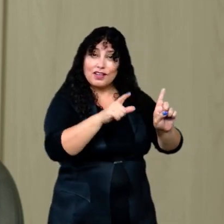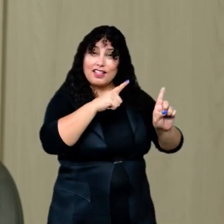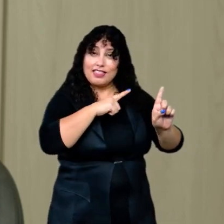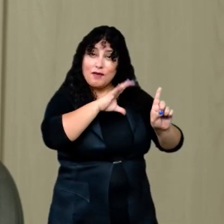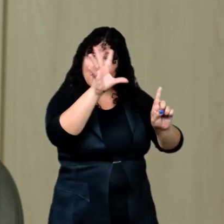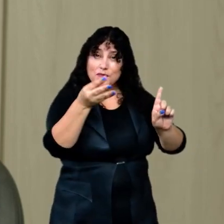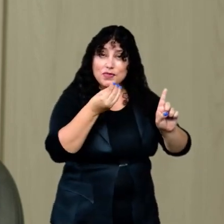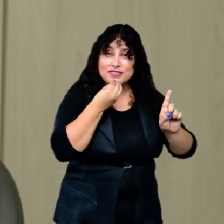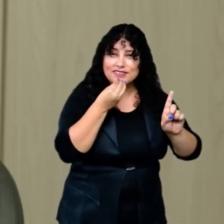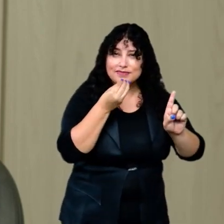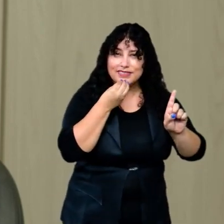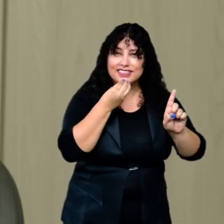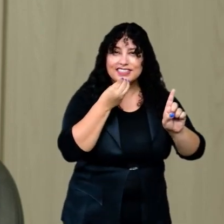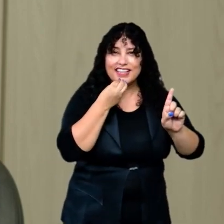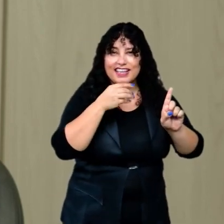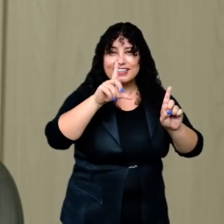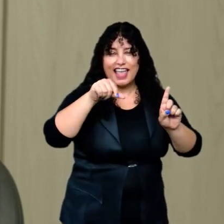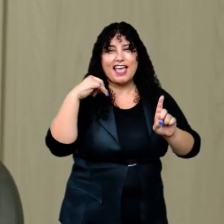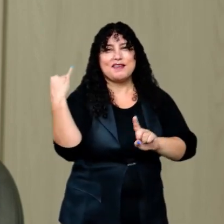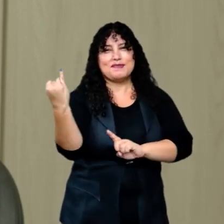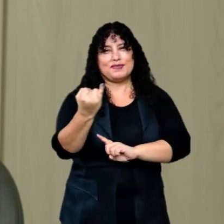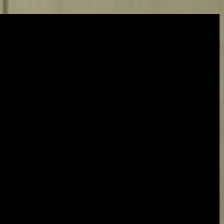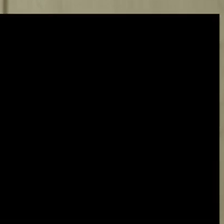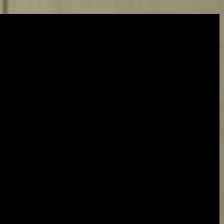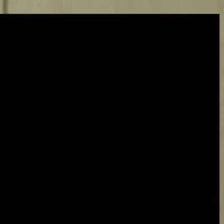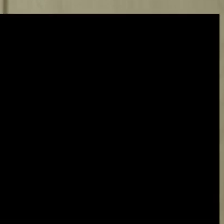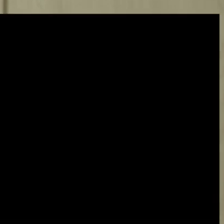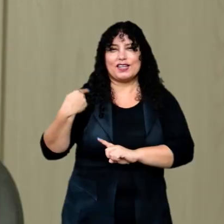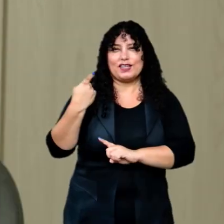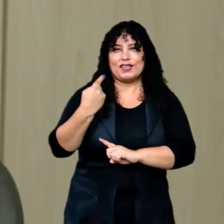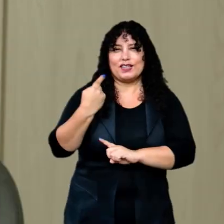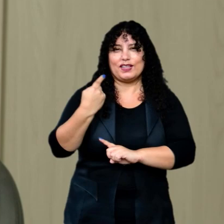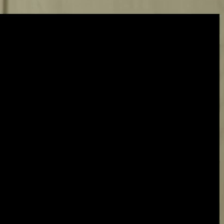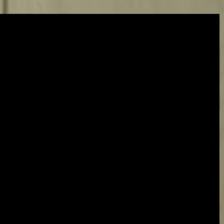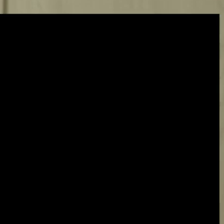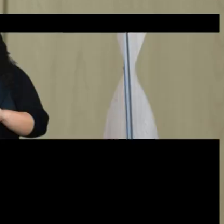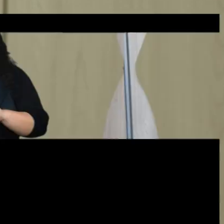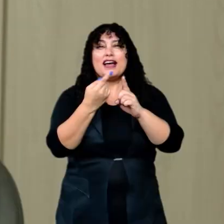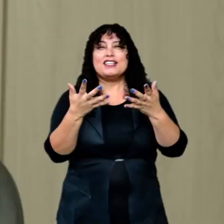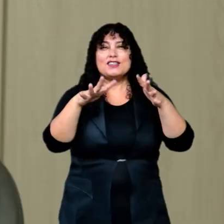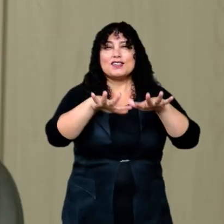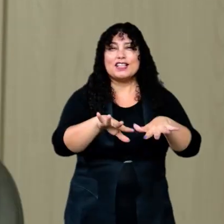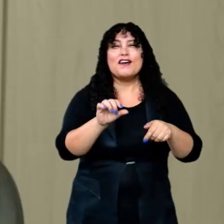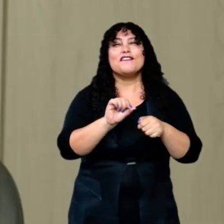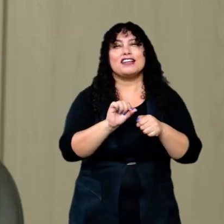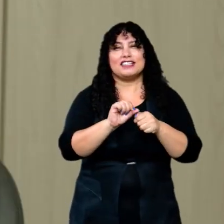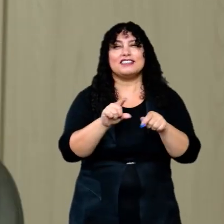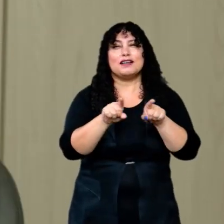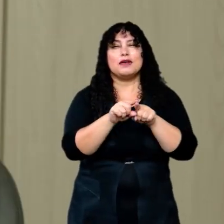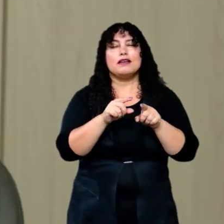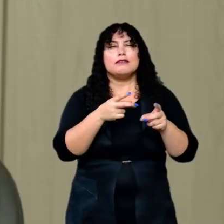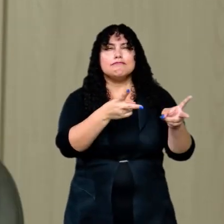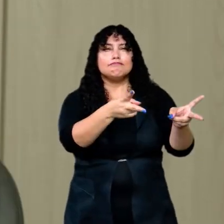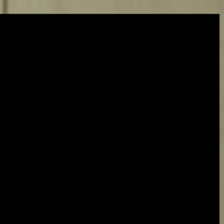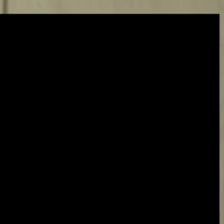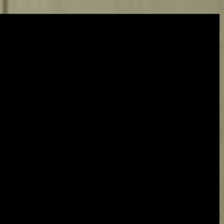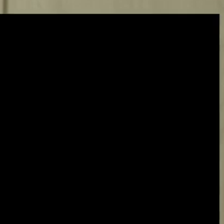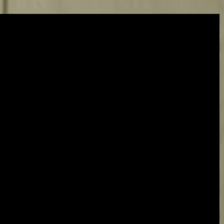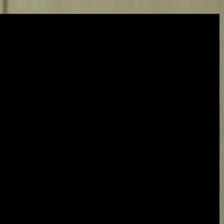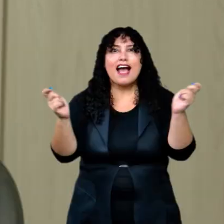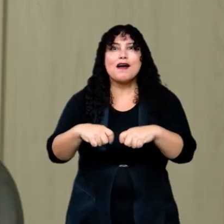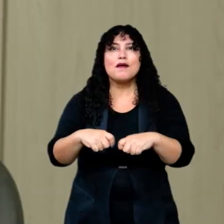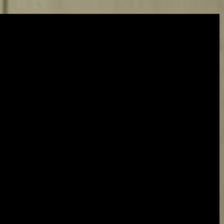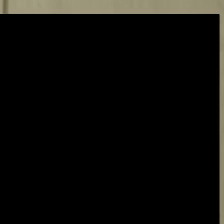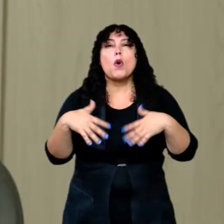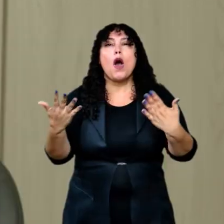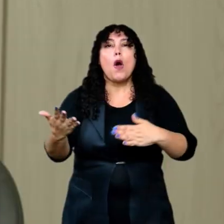uma possibilidade, né? Que é isso que é importante, que nós do Mais Inclusão sempre fazemos também, né? A gente precisa olhar as potencialidades, quais